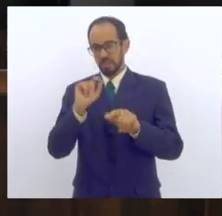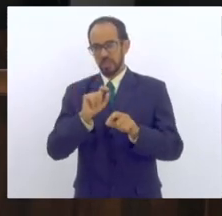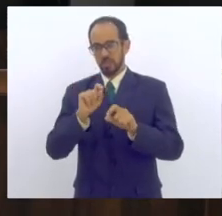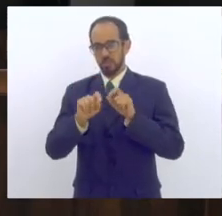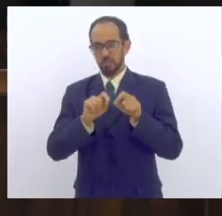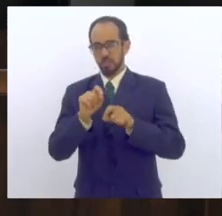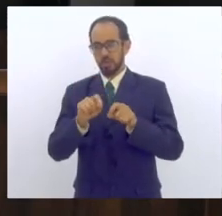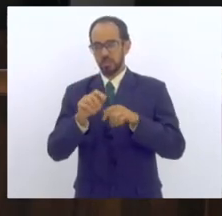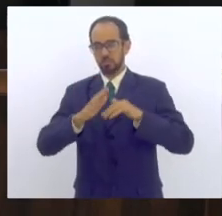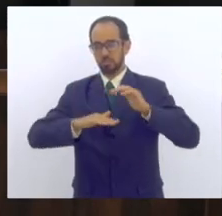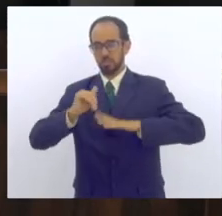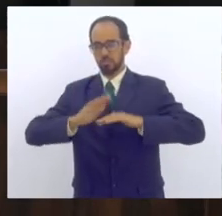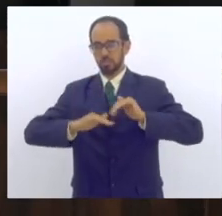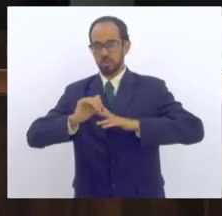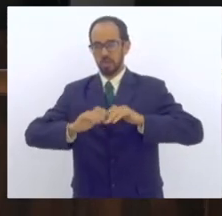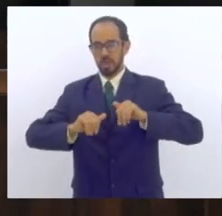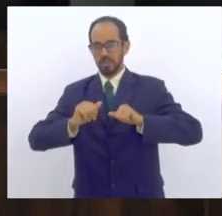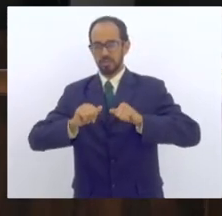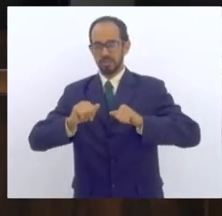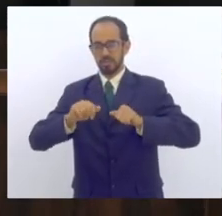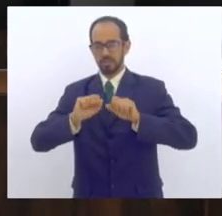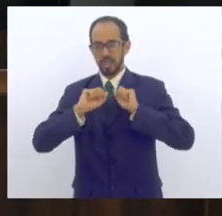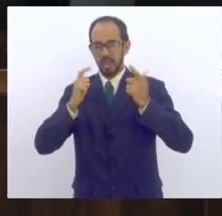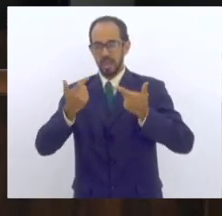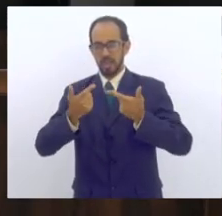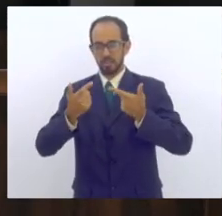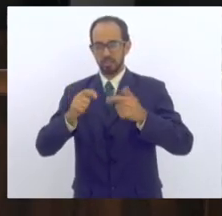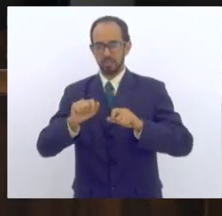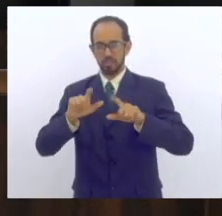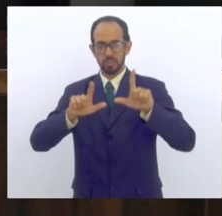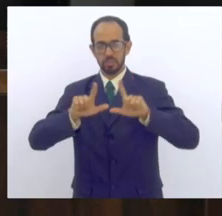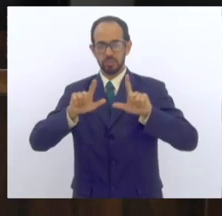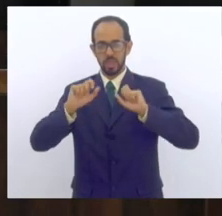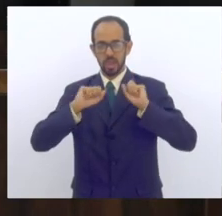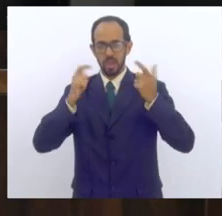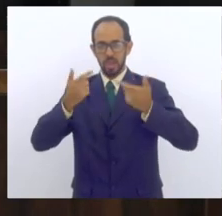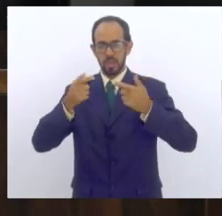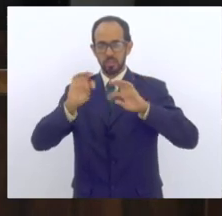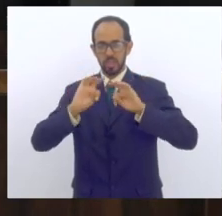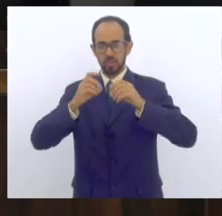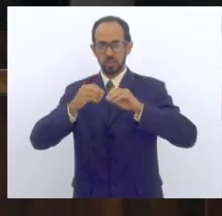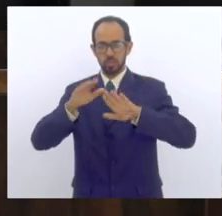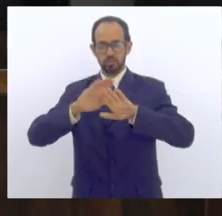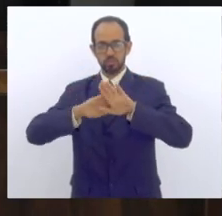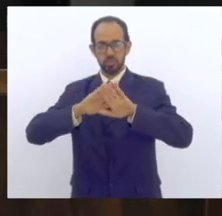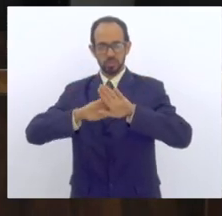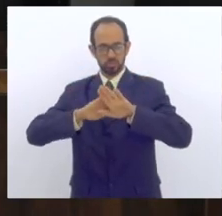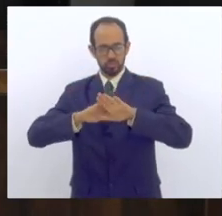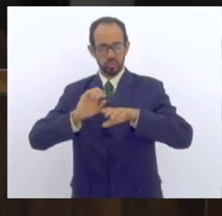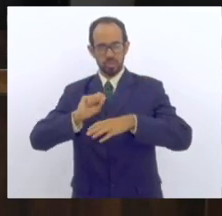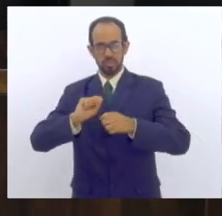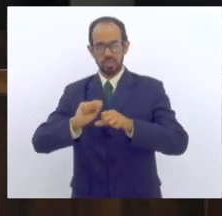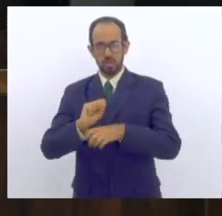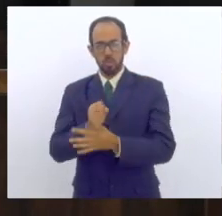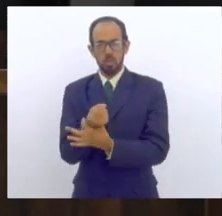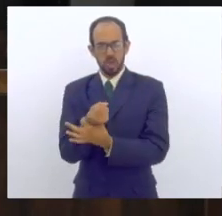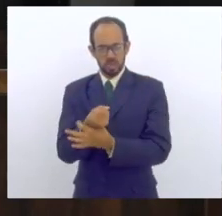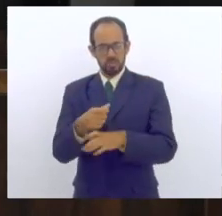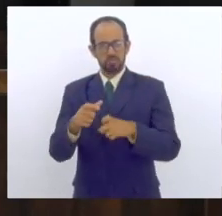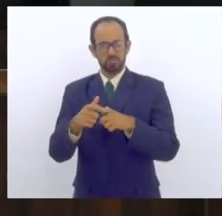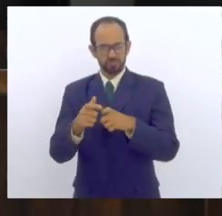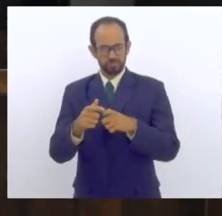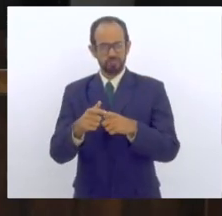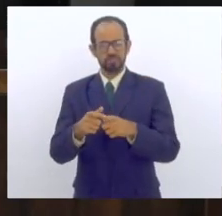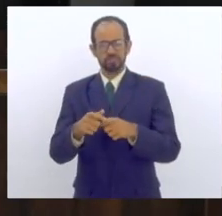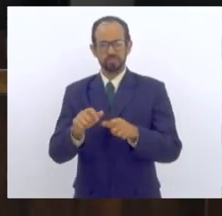aqui é os profissionais da Assembleia legislativo TV alerj cerimonial segurança departamento médico departamento de som